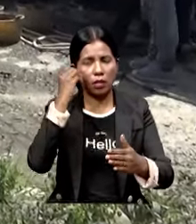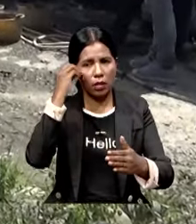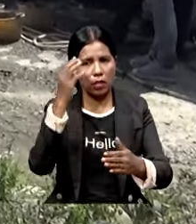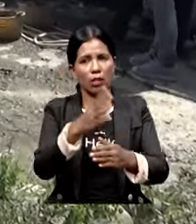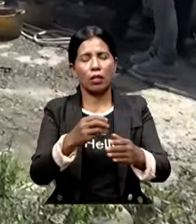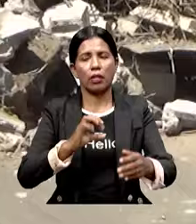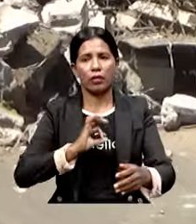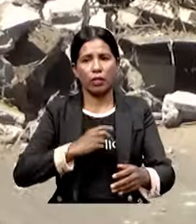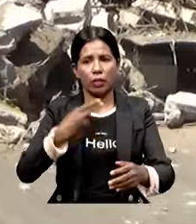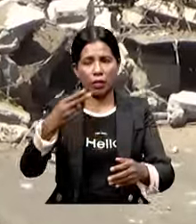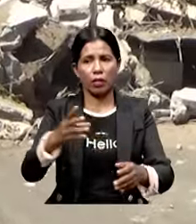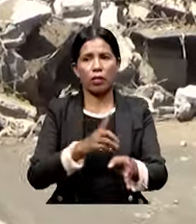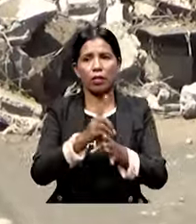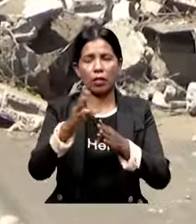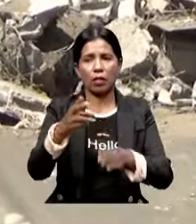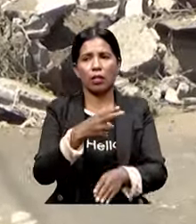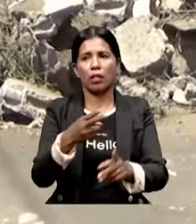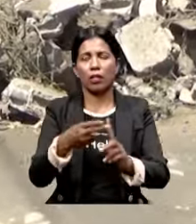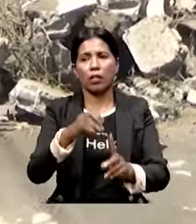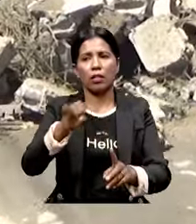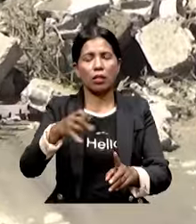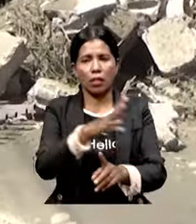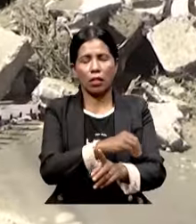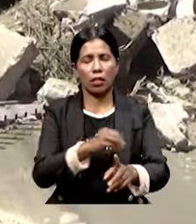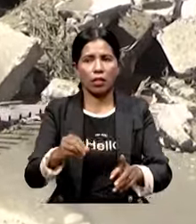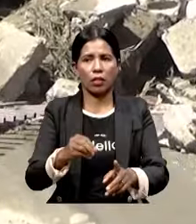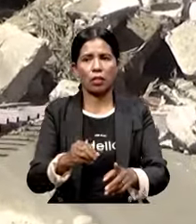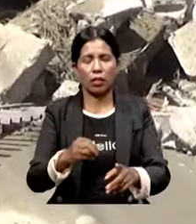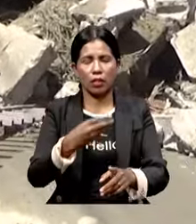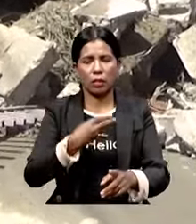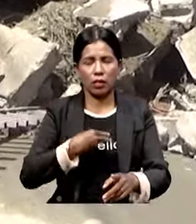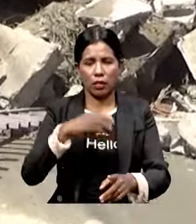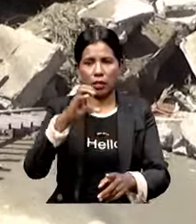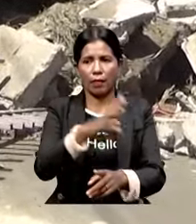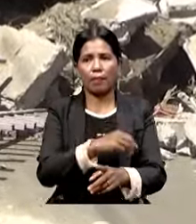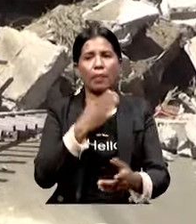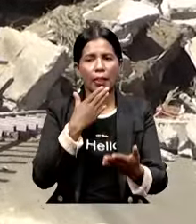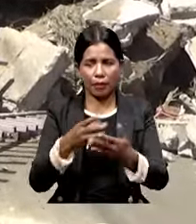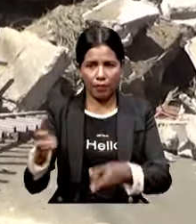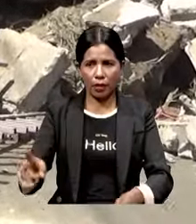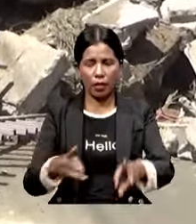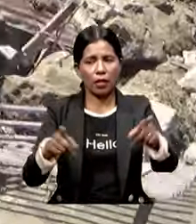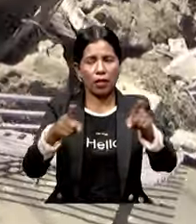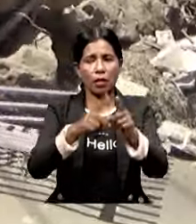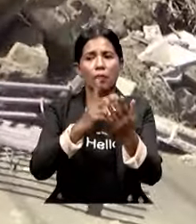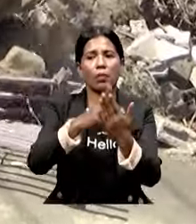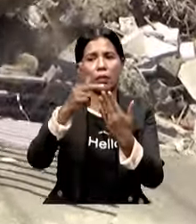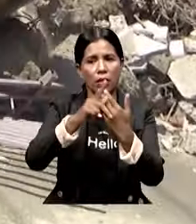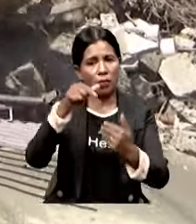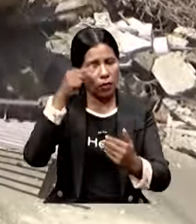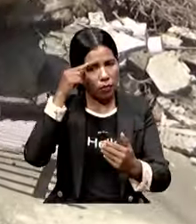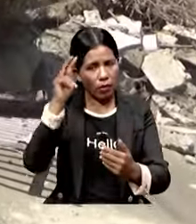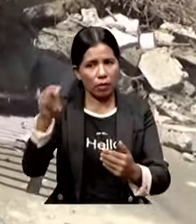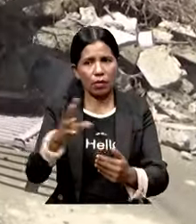área faturada, direção Hotel Gelvila, to clínica Cito Rudilaran. Alargamento estrada né, no dar programa governo Nian, nebe